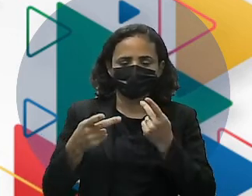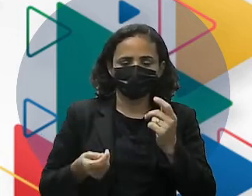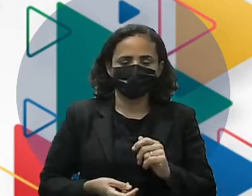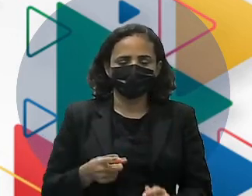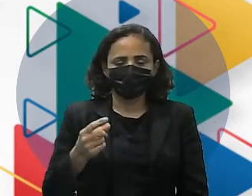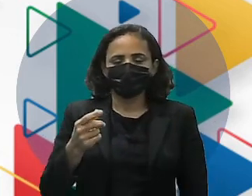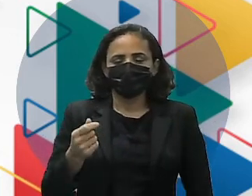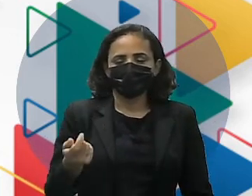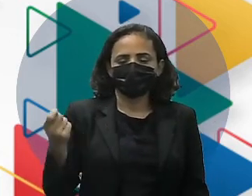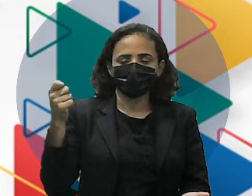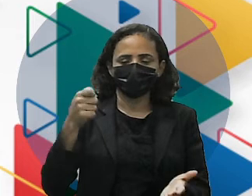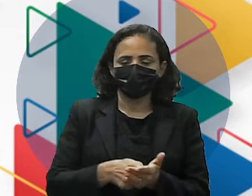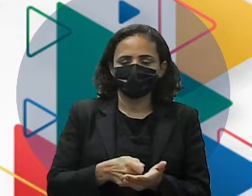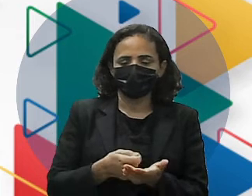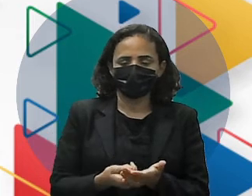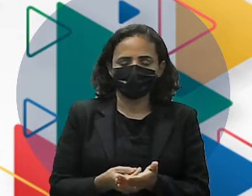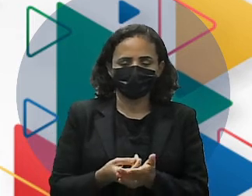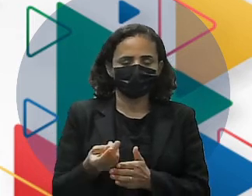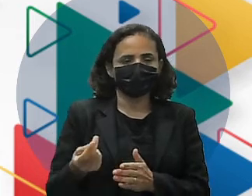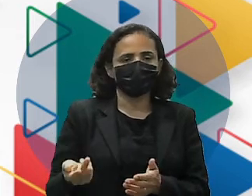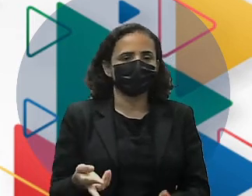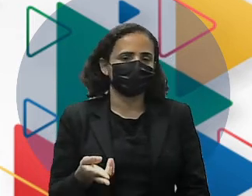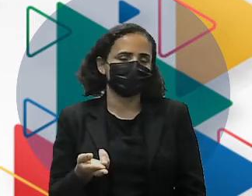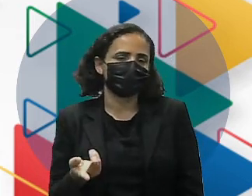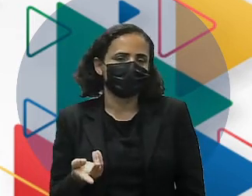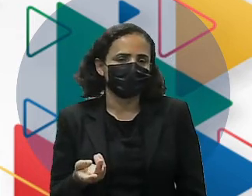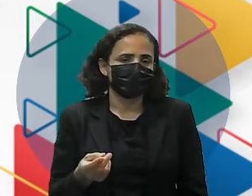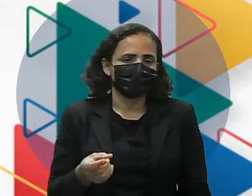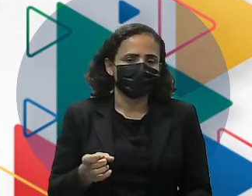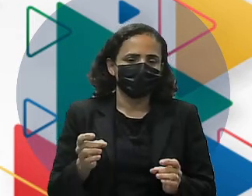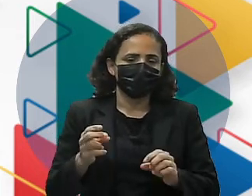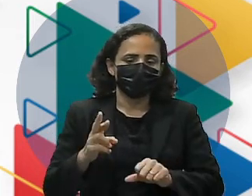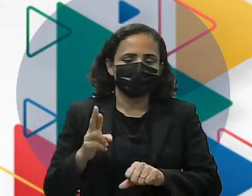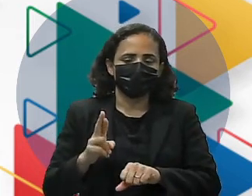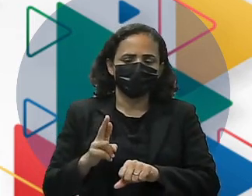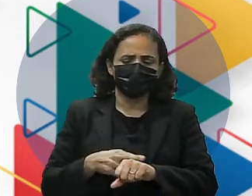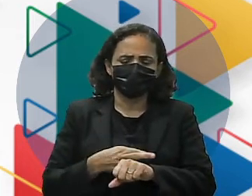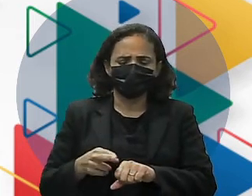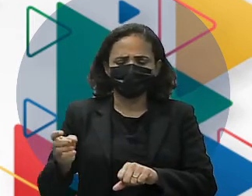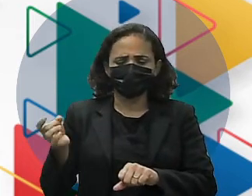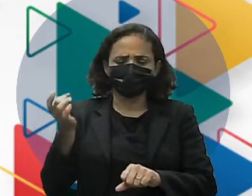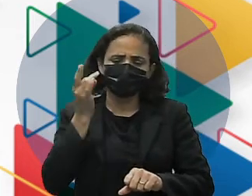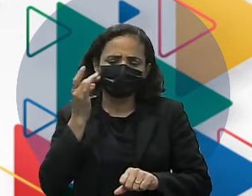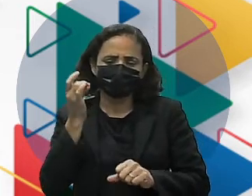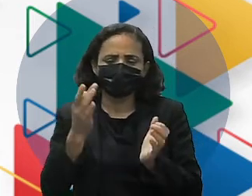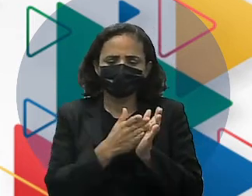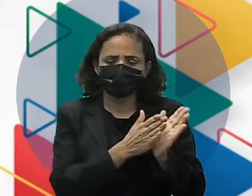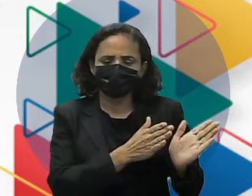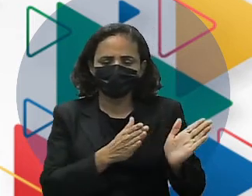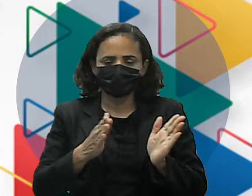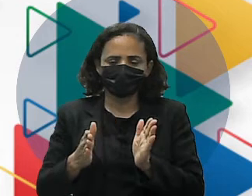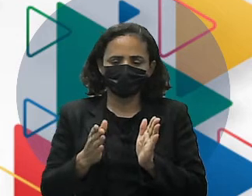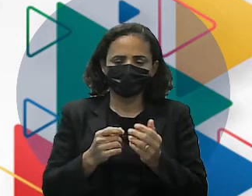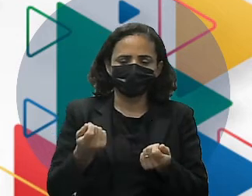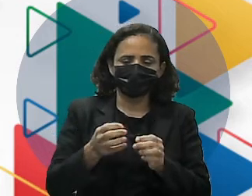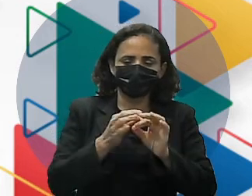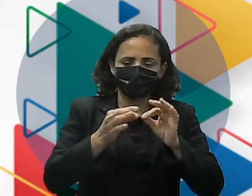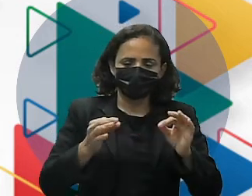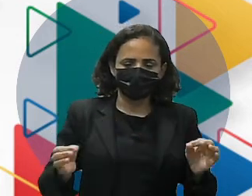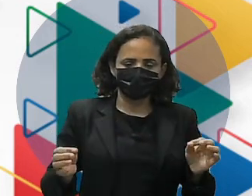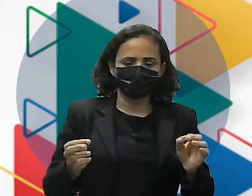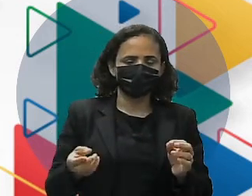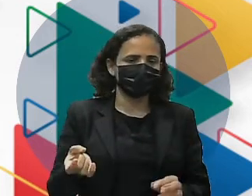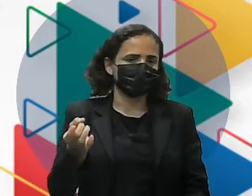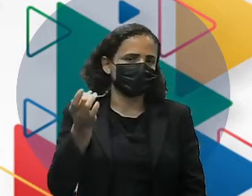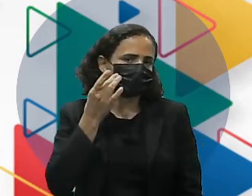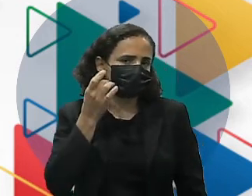fixo pago na compra de bombons é uma grandeza inversamente proporcional à quantidade de